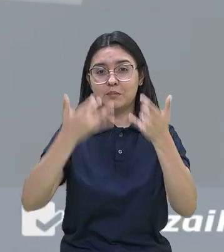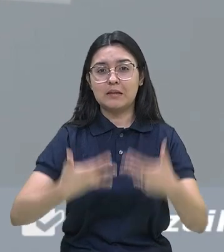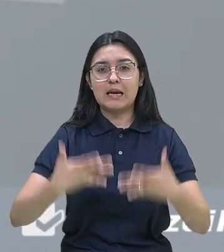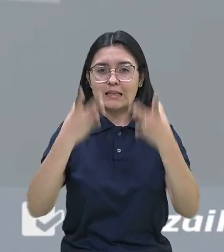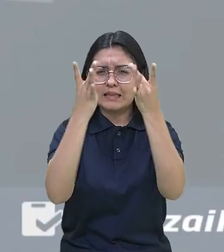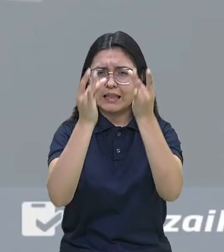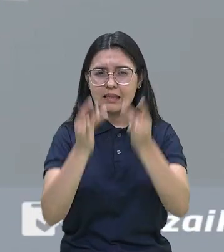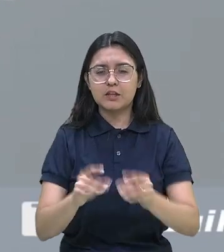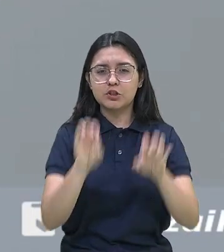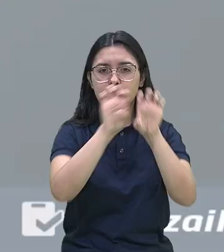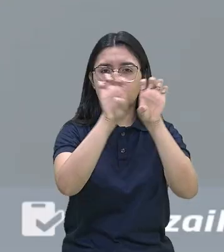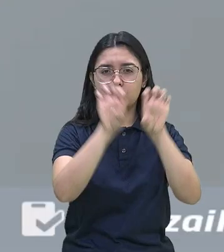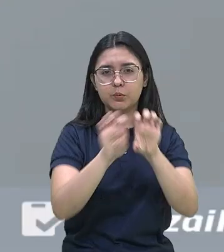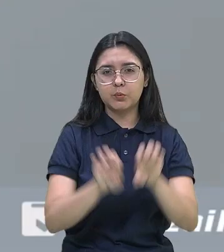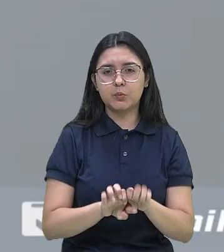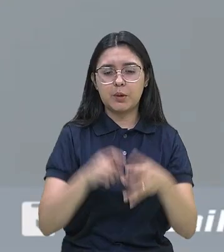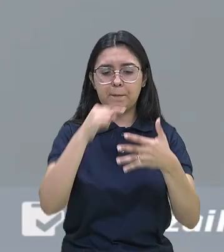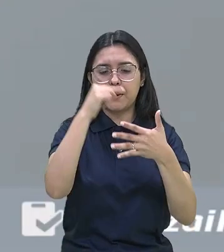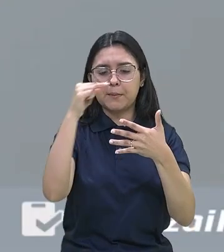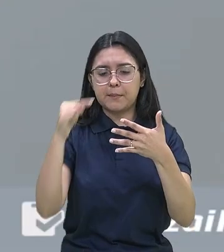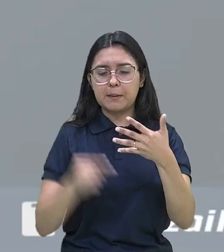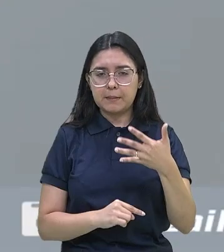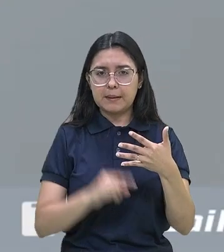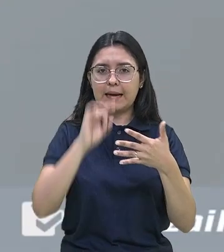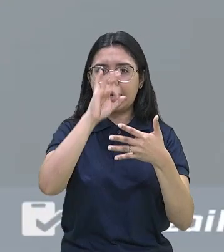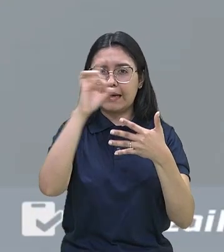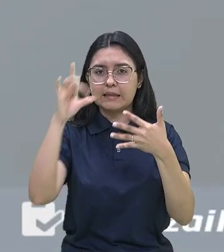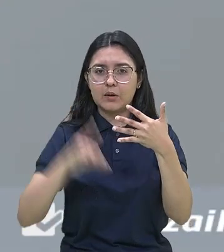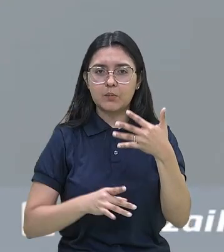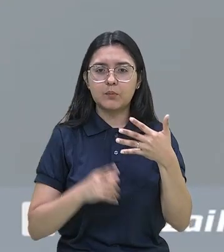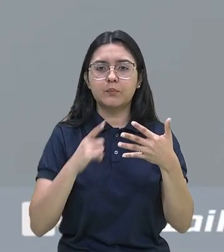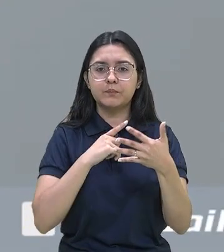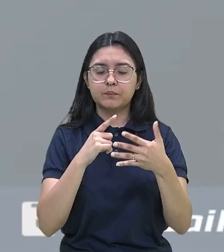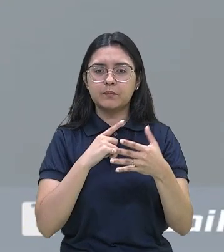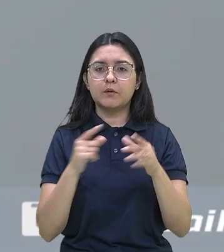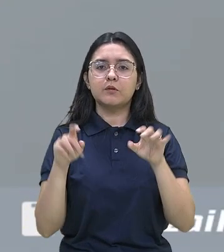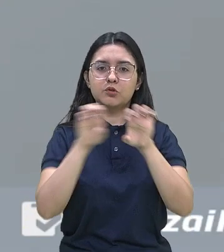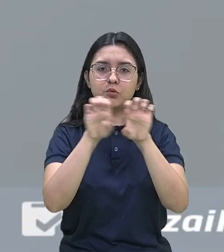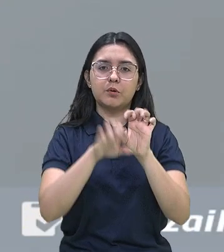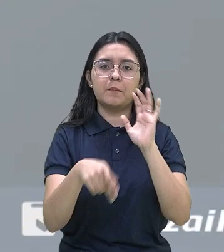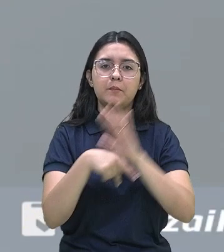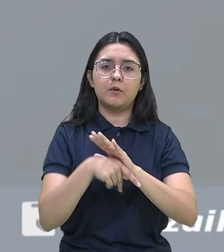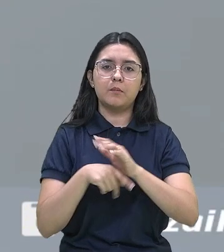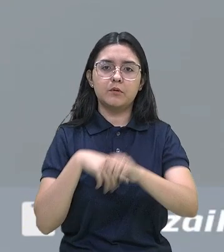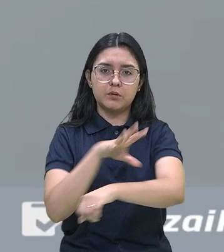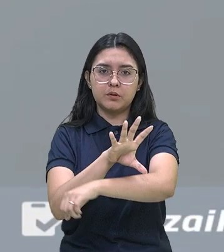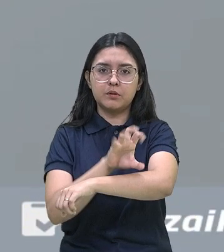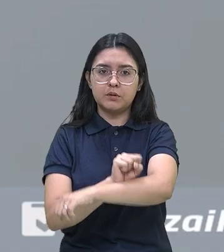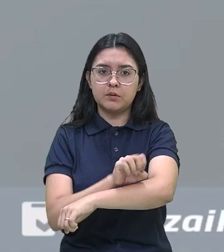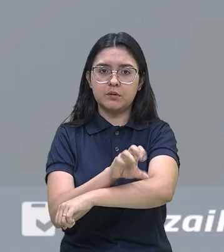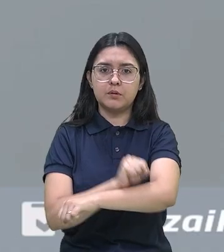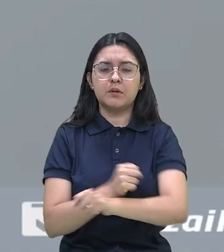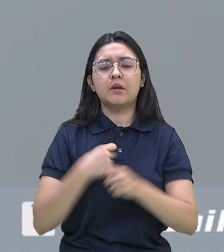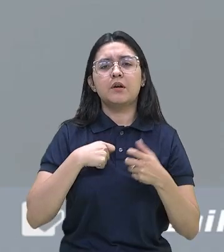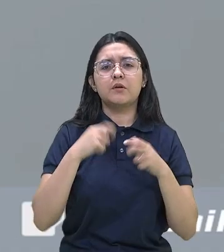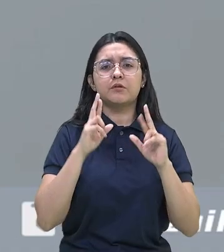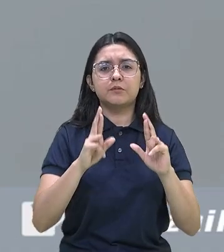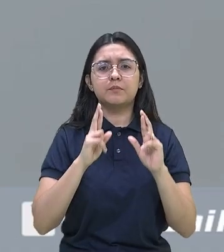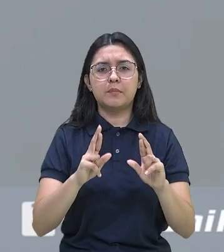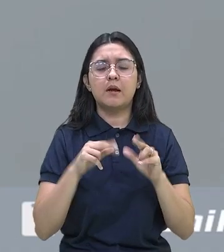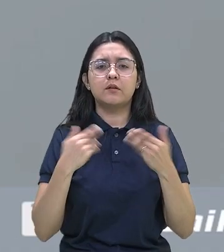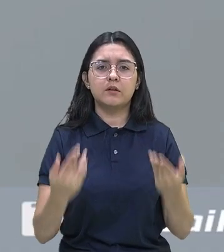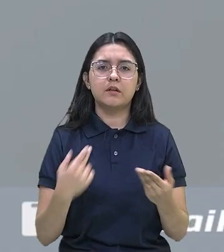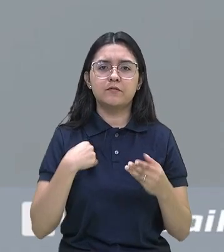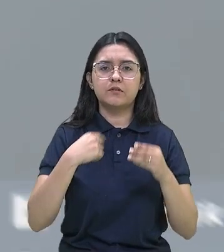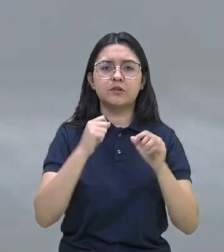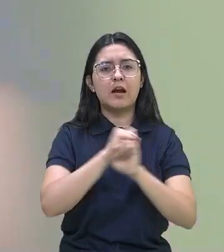estrutura, esses elementos envolvidos aí na contração muscular, ok? Eu espero que, de forma resumida, tenha